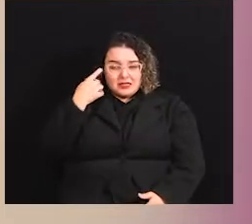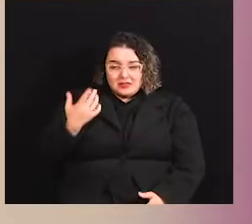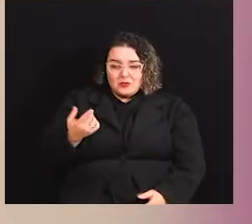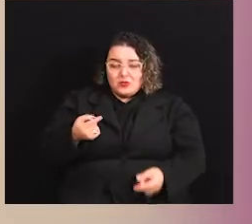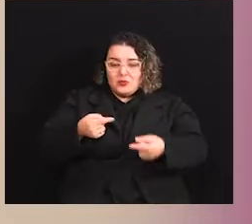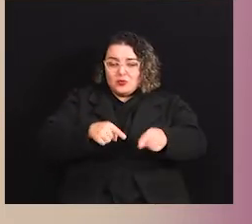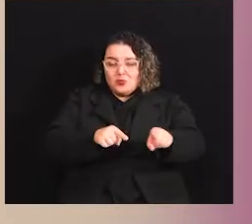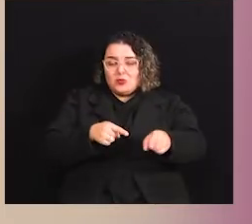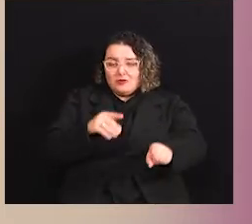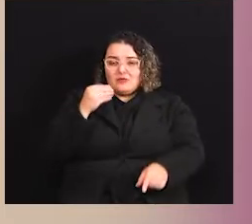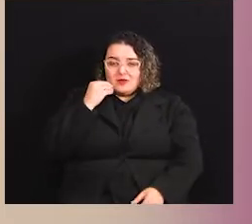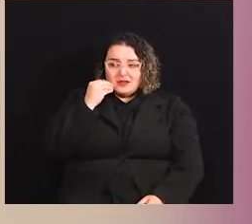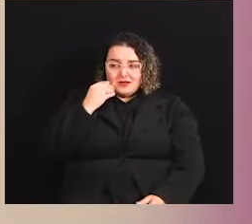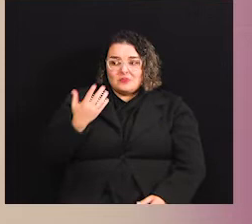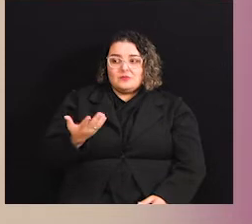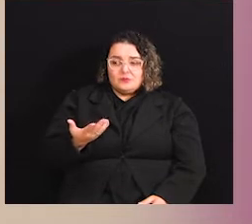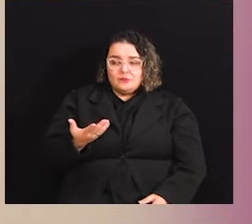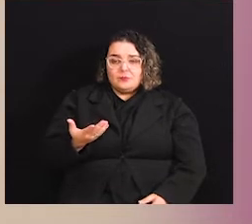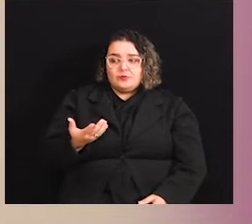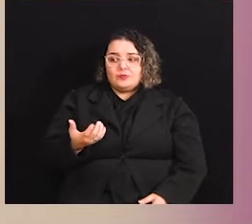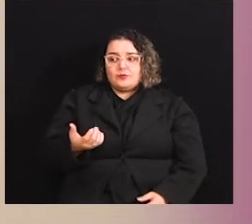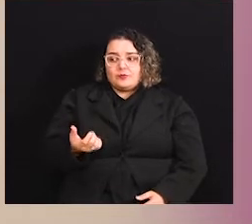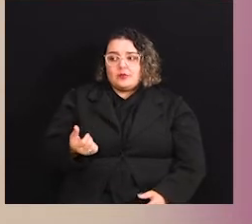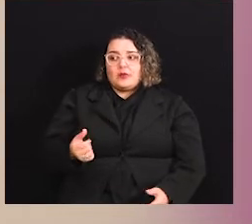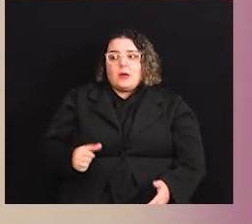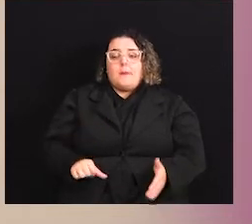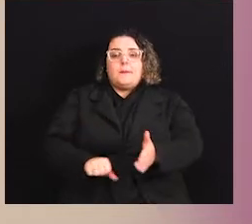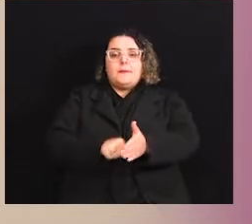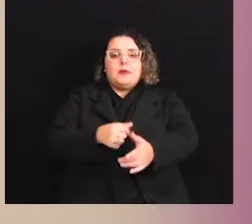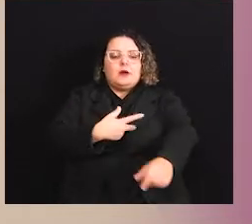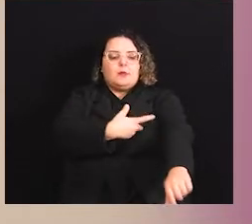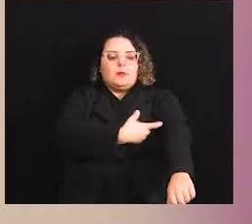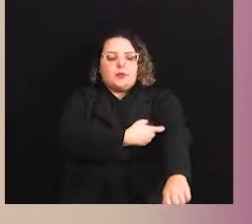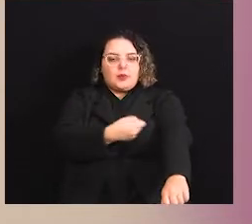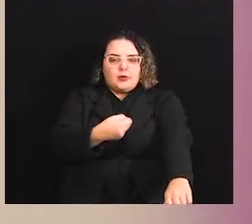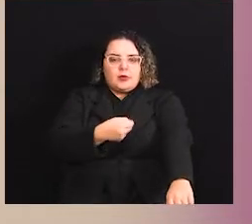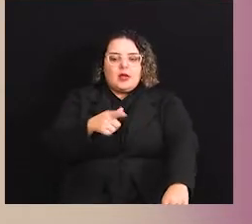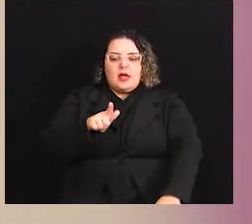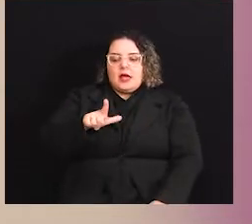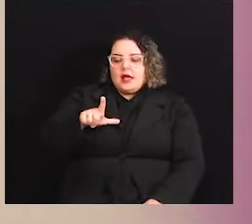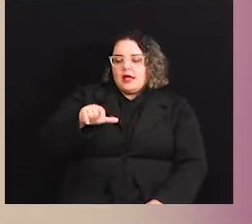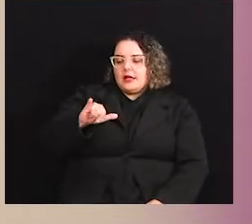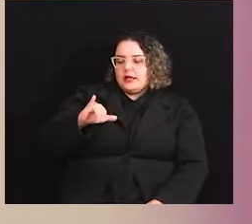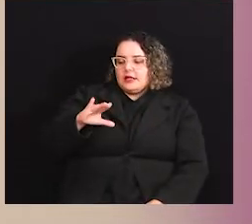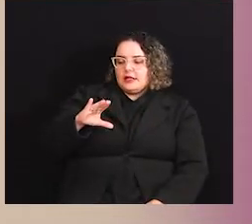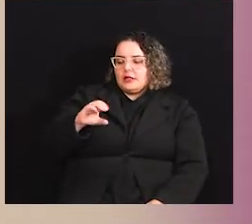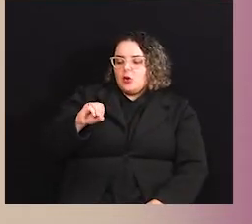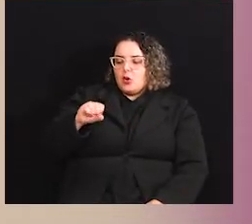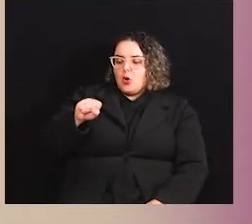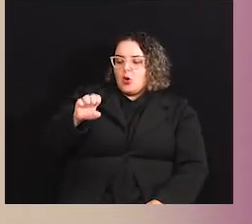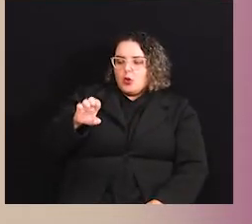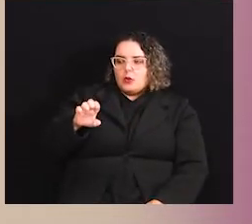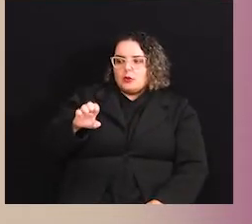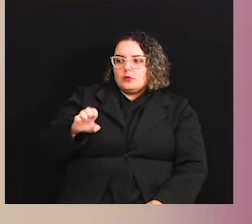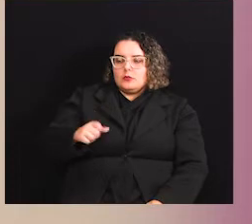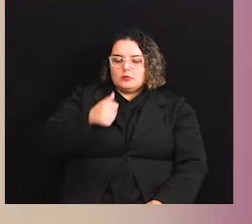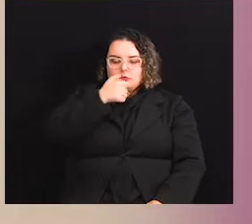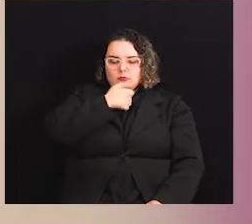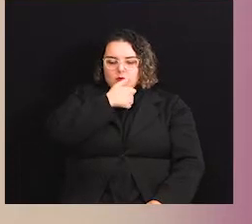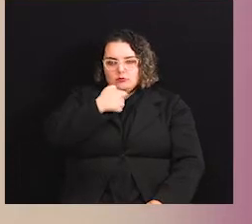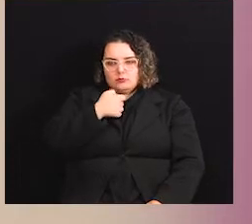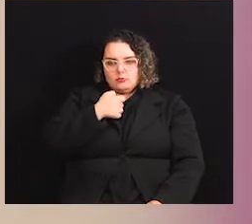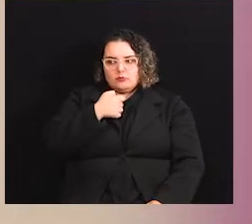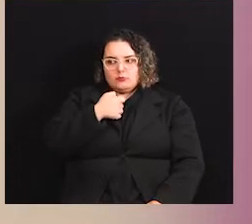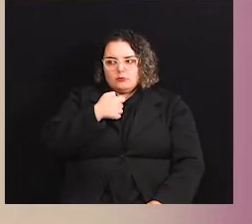teste provocativo, eu primeiro vou dosar a glicose, então a glicemia no sangue do paciente em jejum.